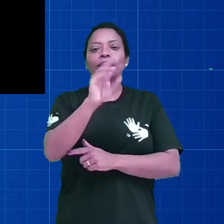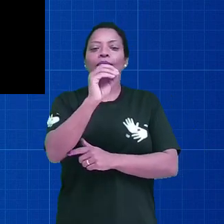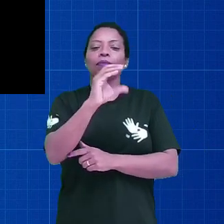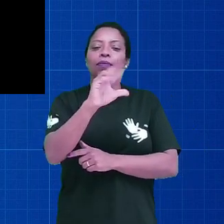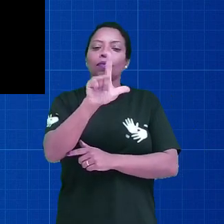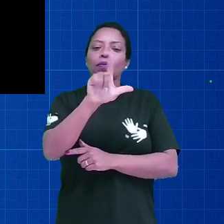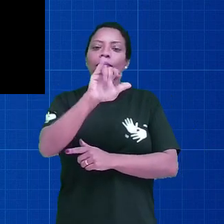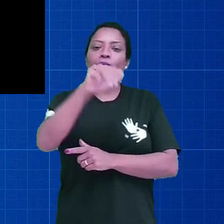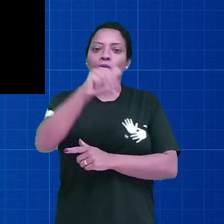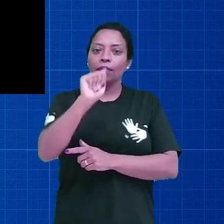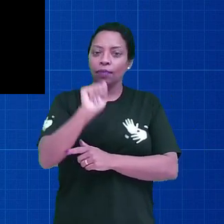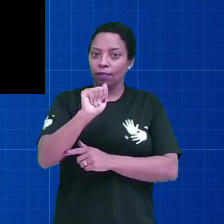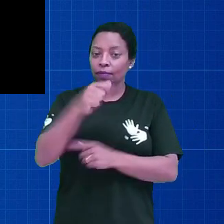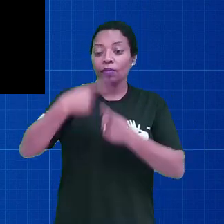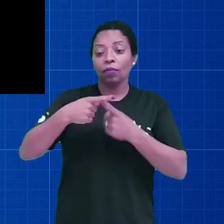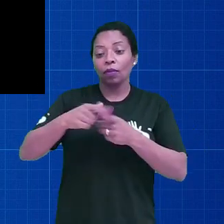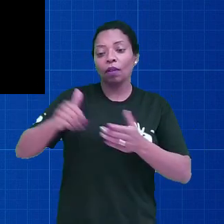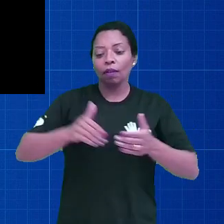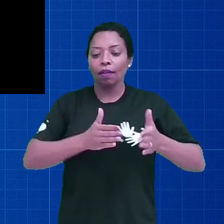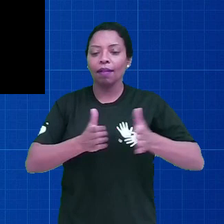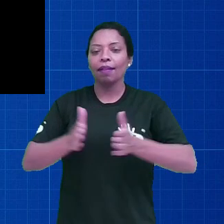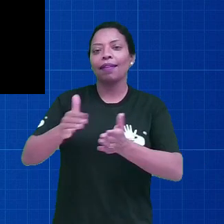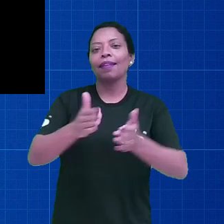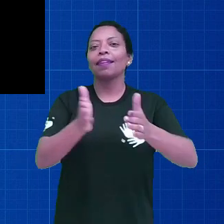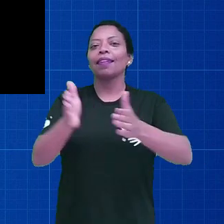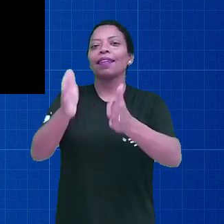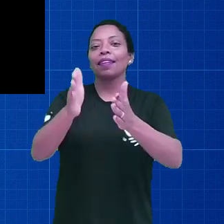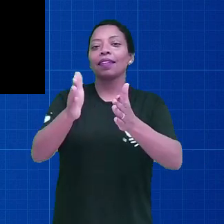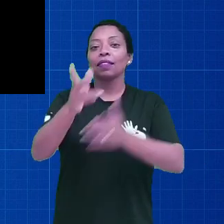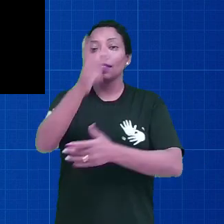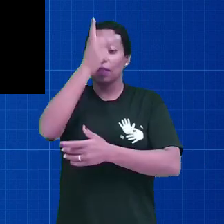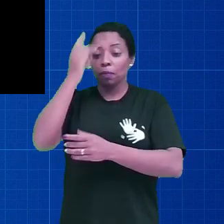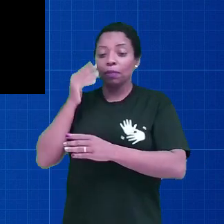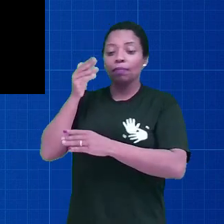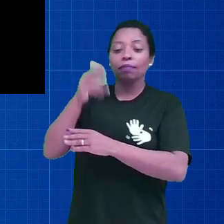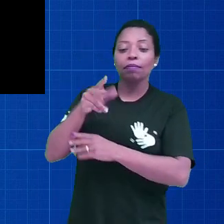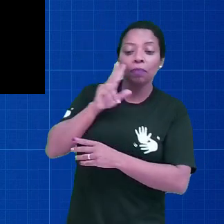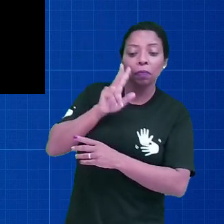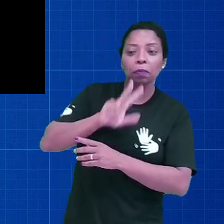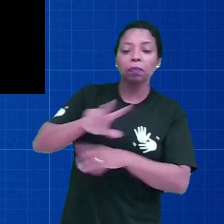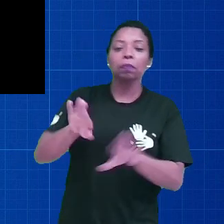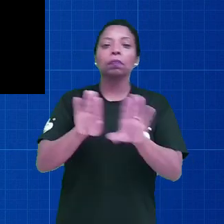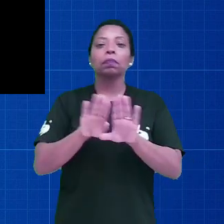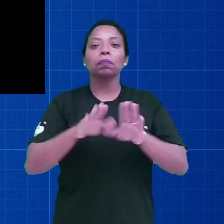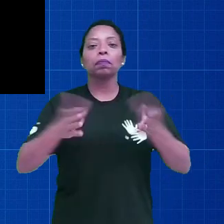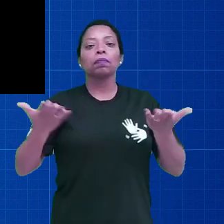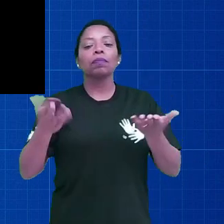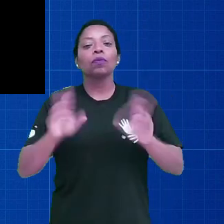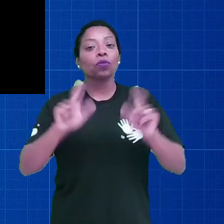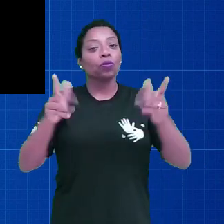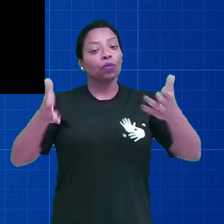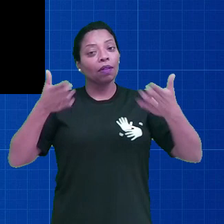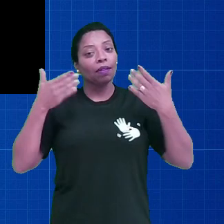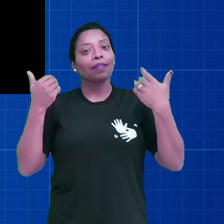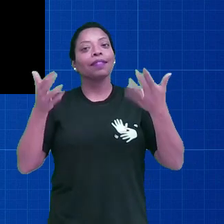quê? Porque aquele curso de água, aquele rio, vai fazer com que a amplitude térmica seja reduzida e a